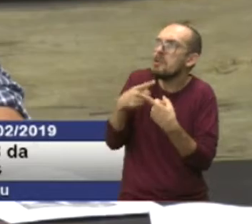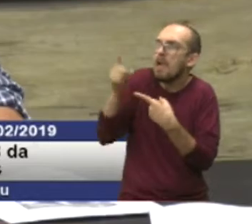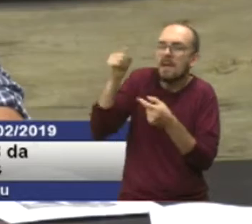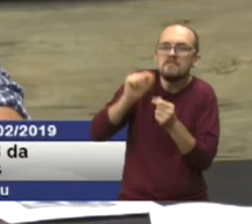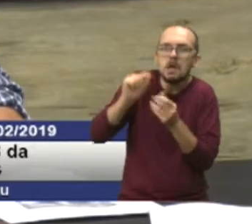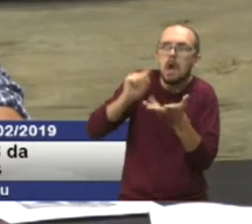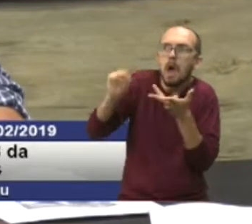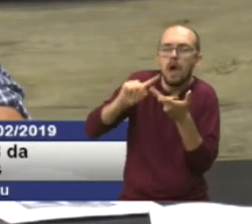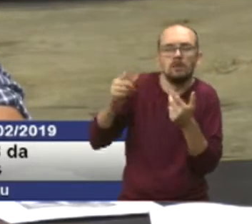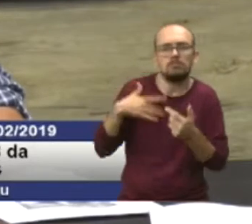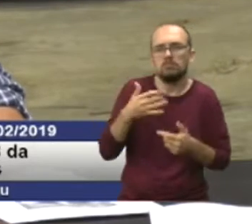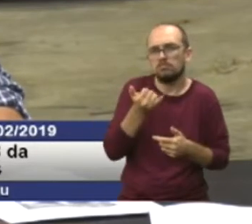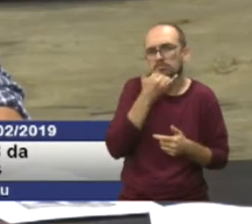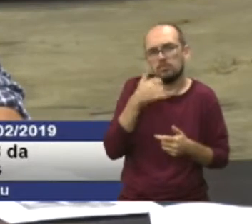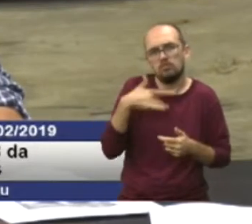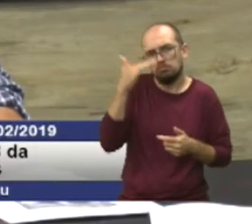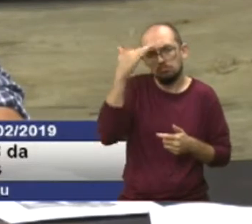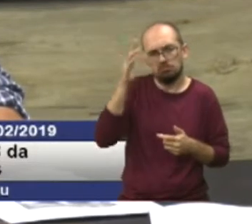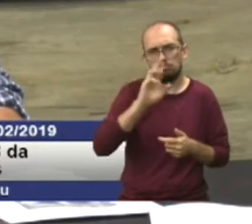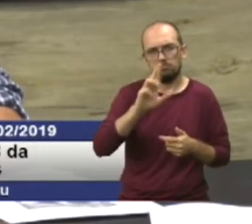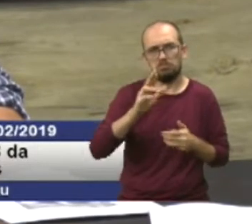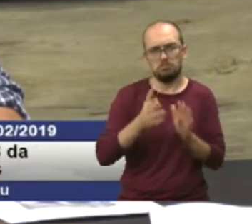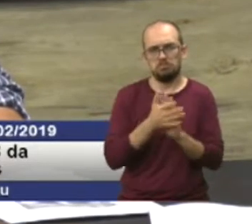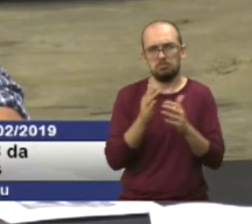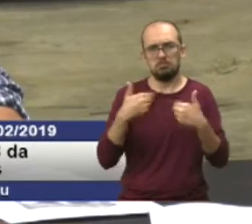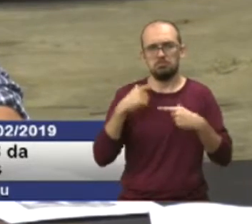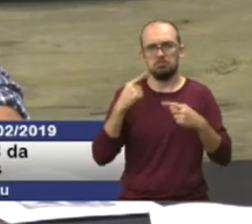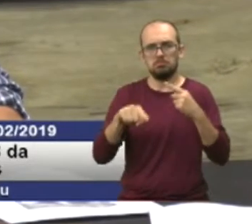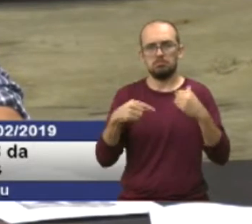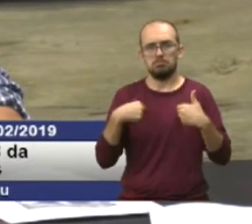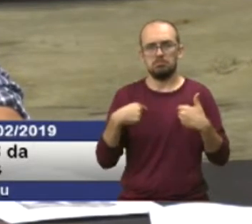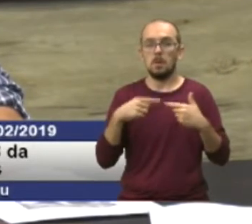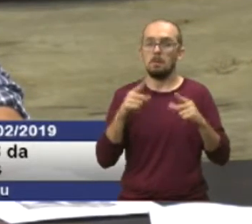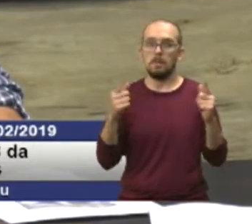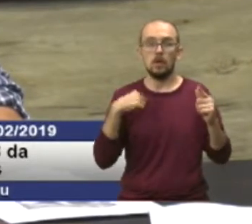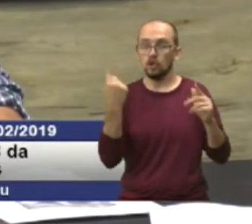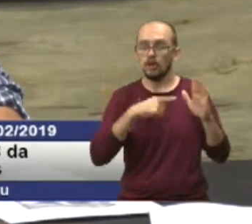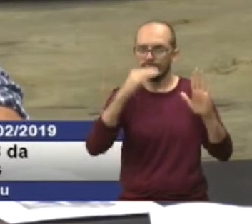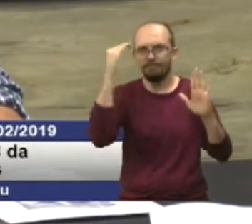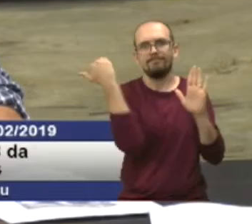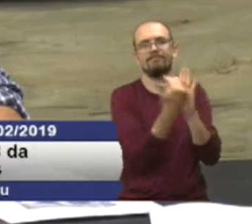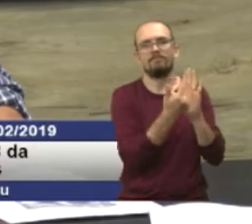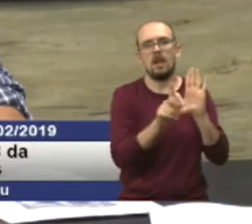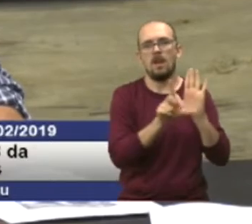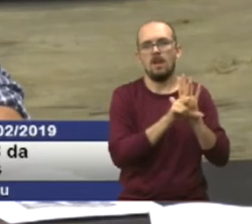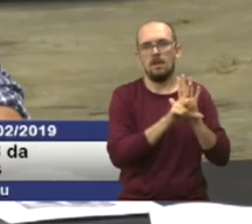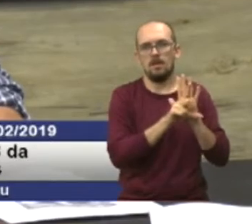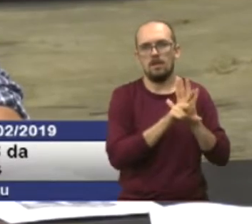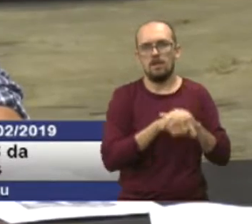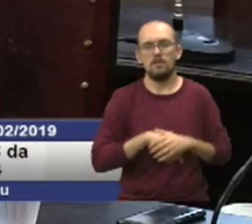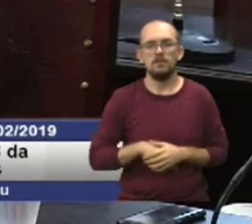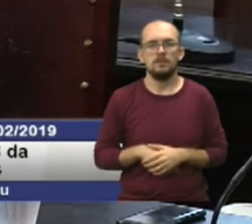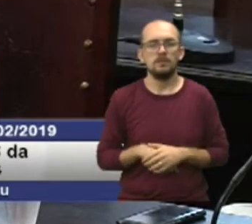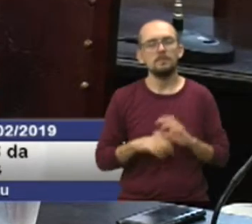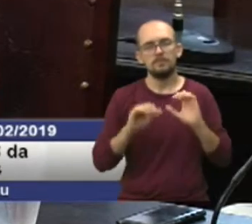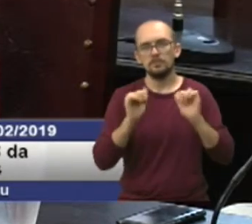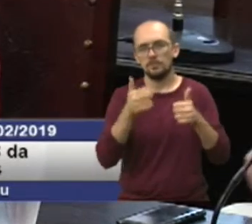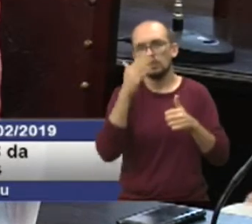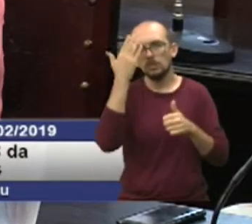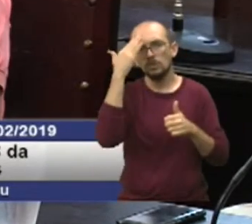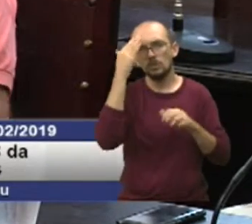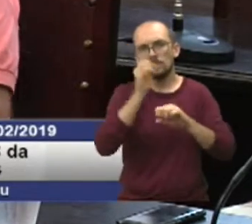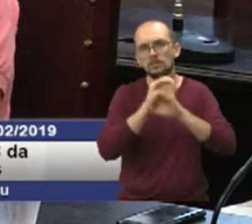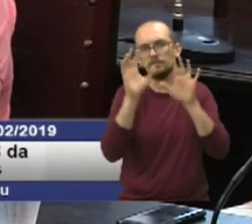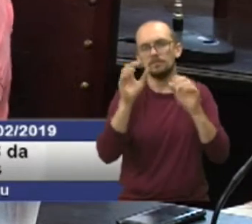os motivos. Tá ótimo. Mas a gente está fazendo tudo conforme a legislação determina. Tá ótimo, eu entendo. Agora, para finalizar,